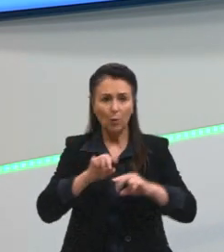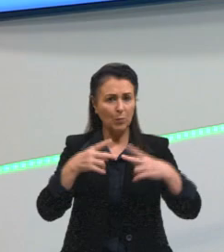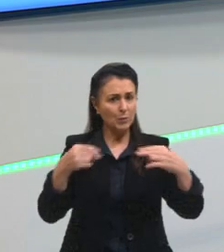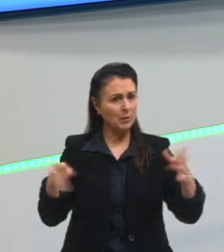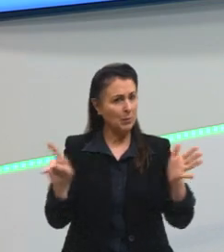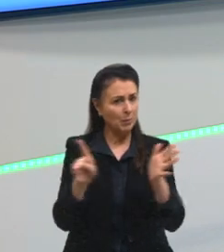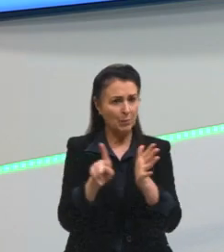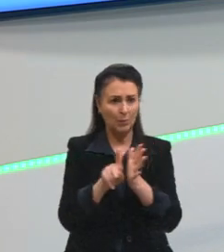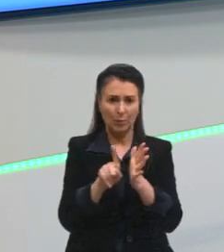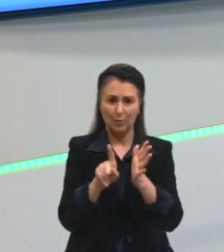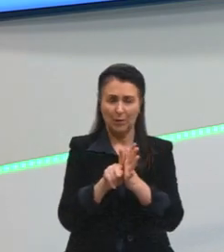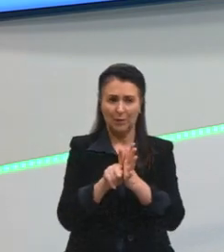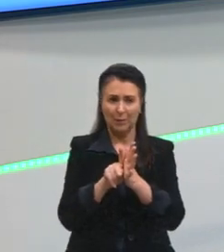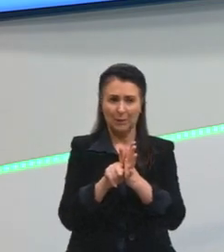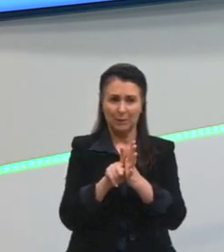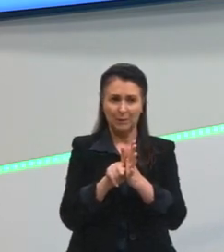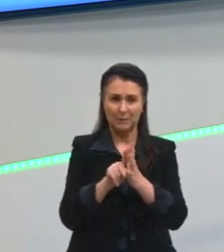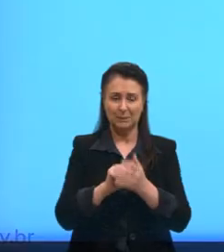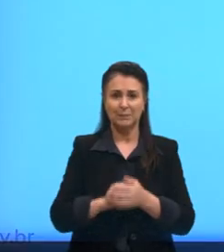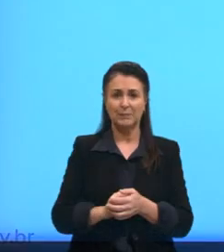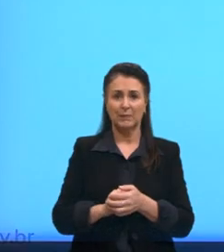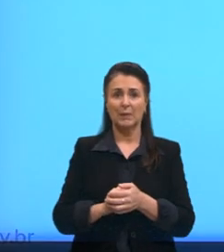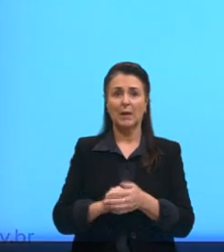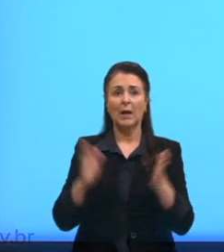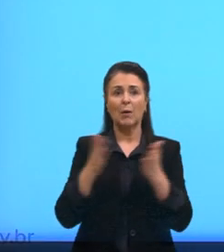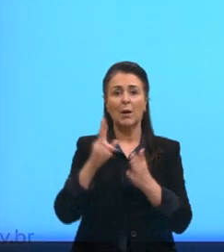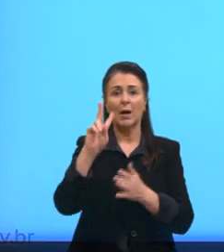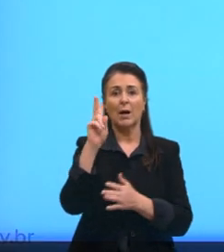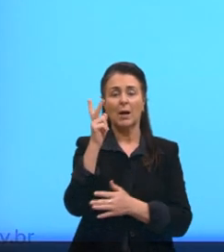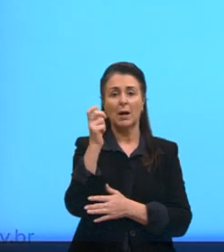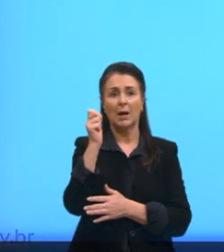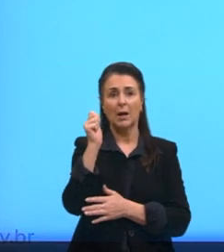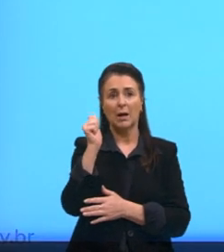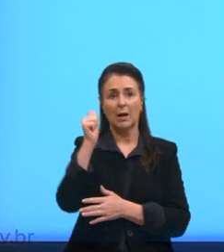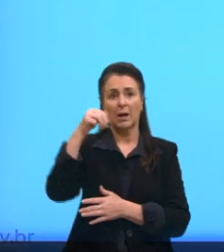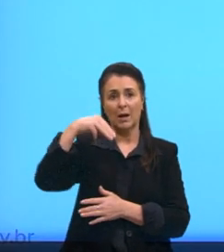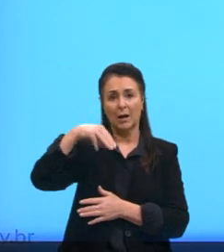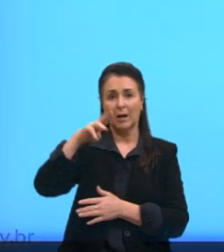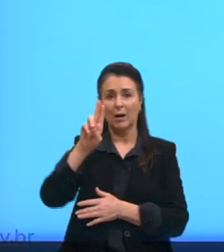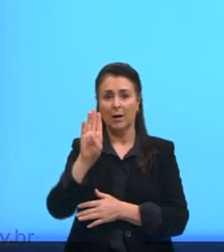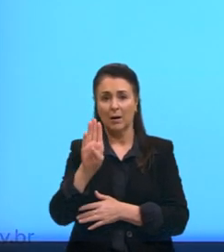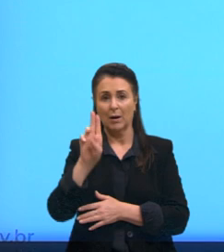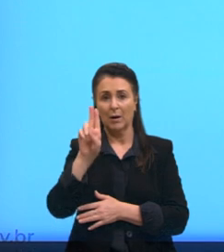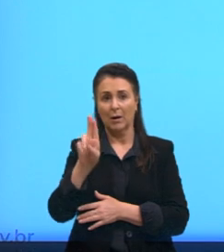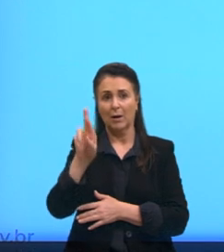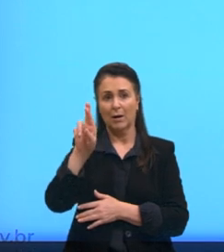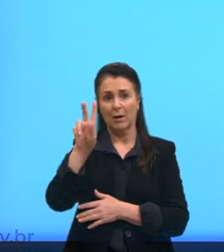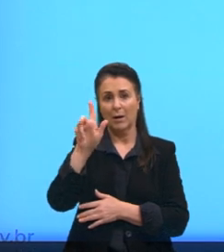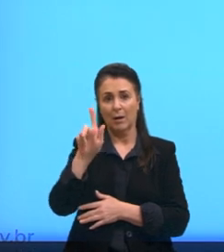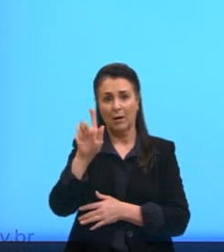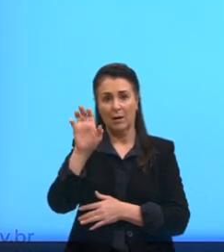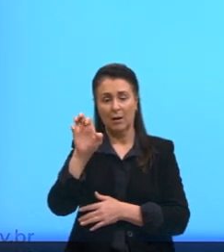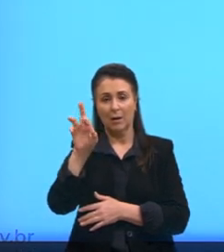específica certo que sol hamburguer hamburguer hamburguer